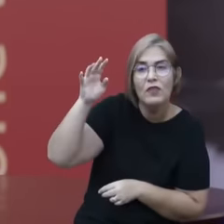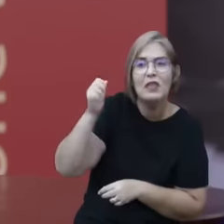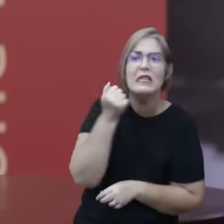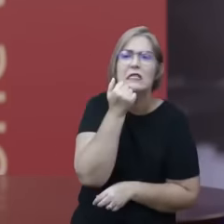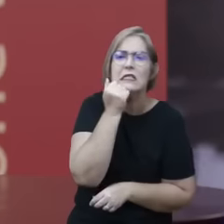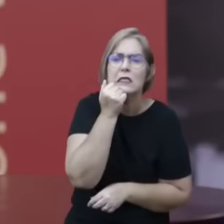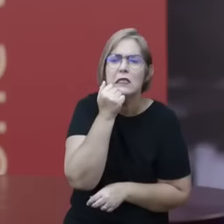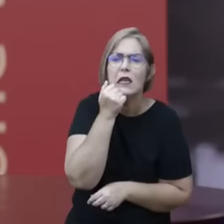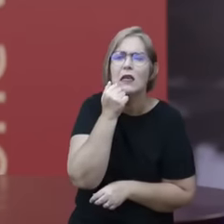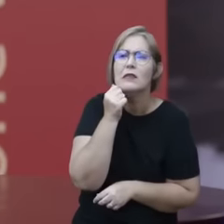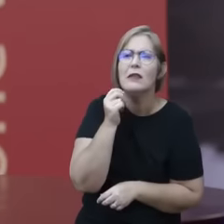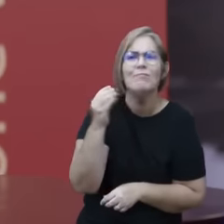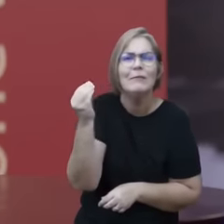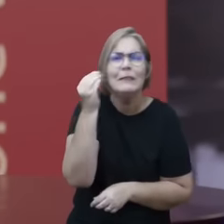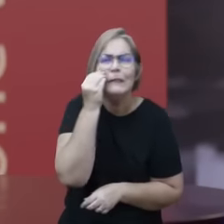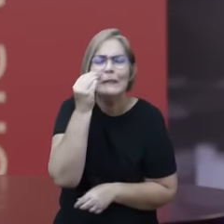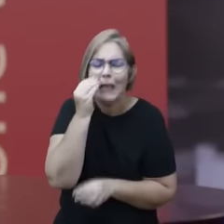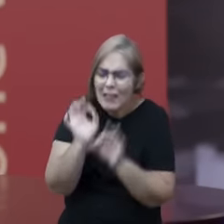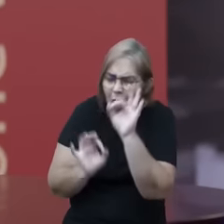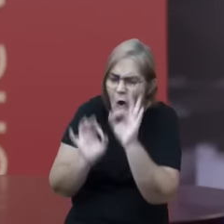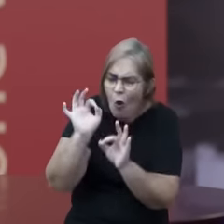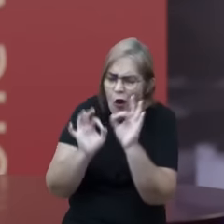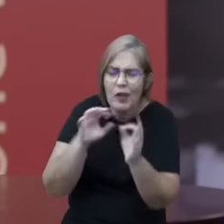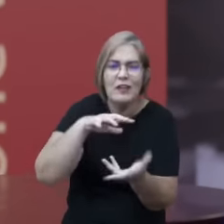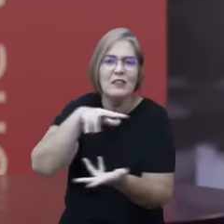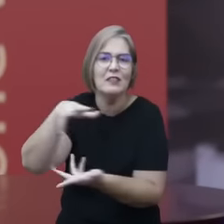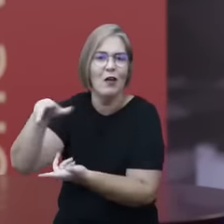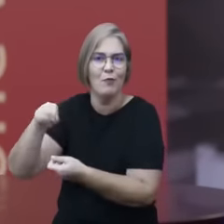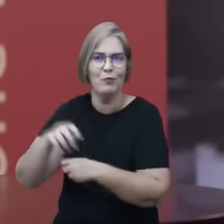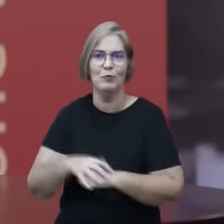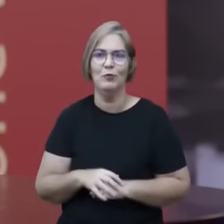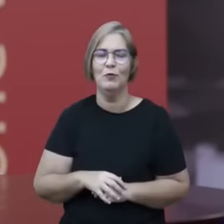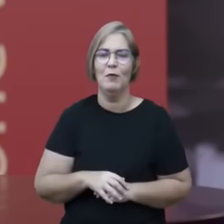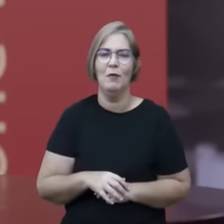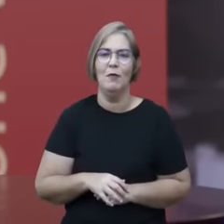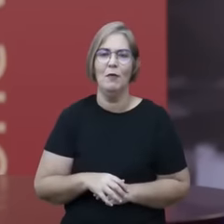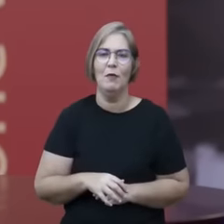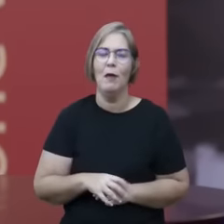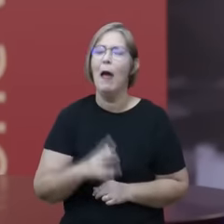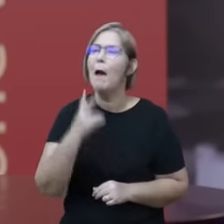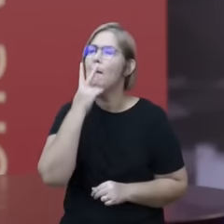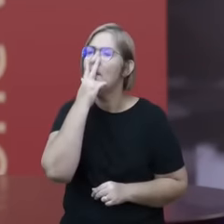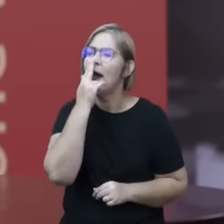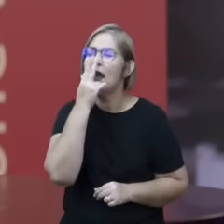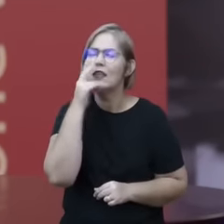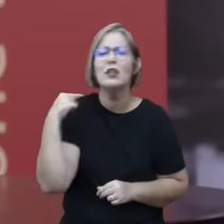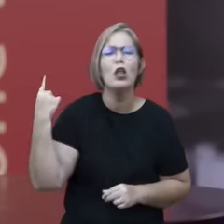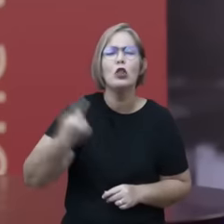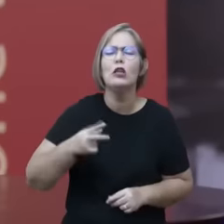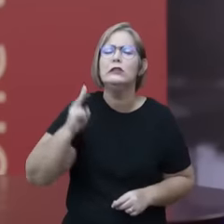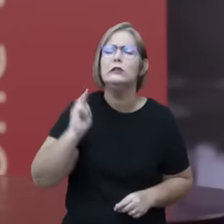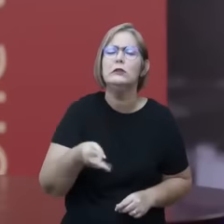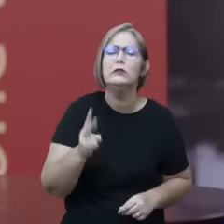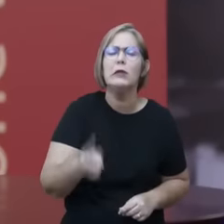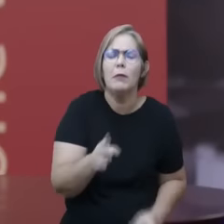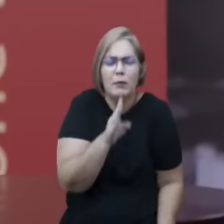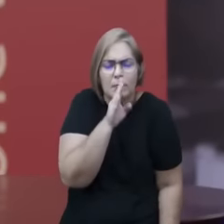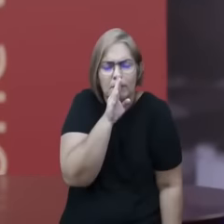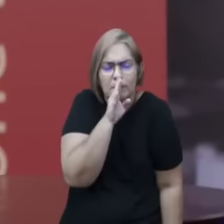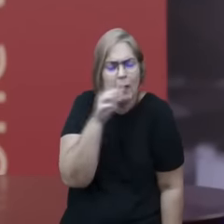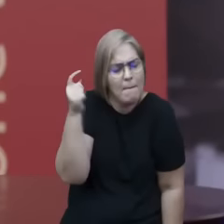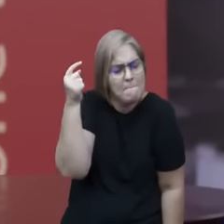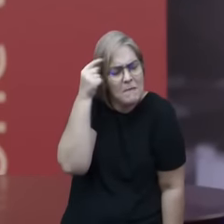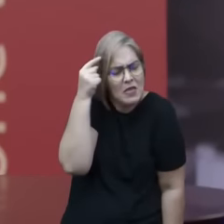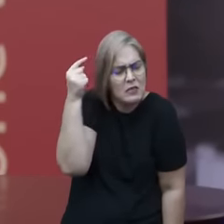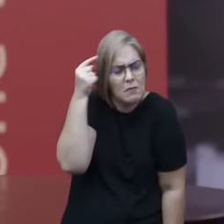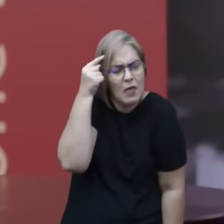ordenar o mundo. É isso que o Caminho chama de uma nostalgia da unidade. Nostalgia da unidade. O